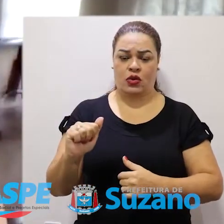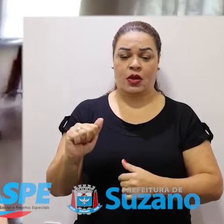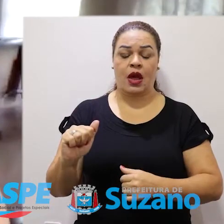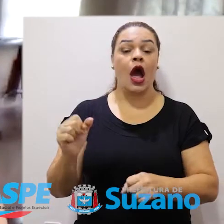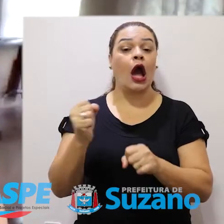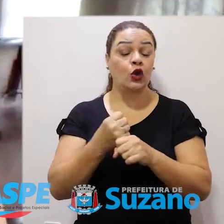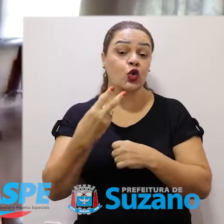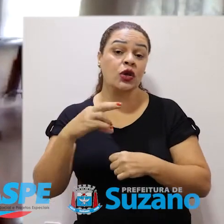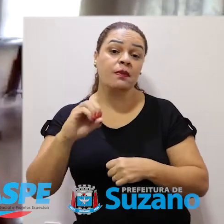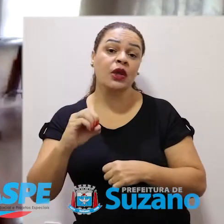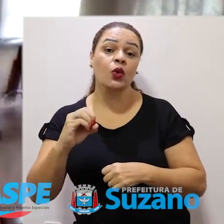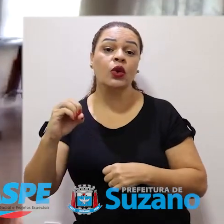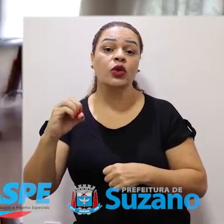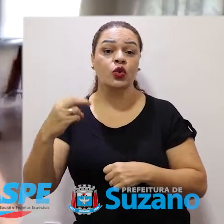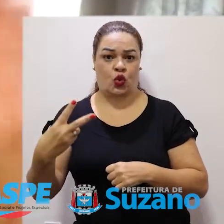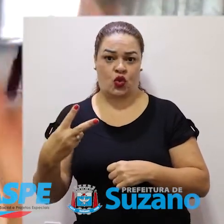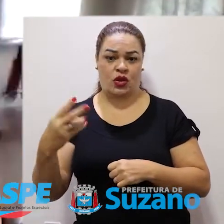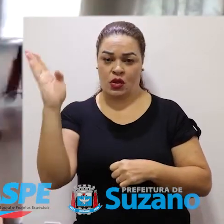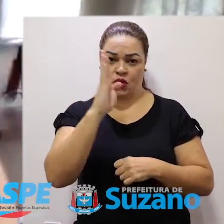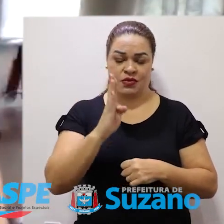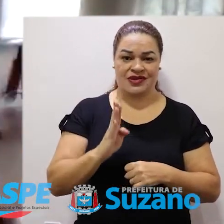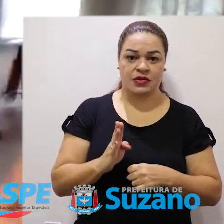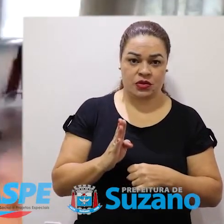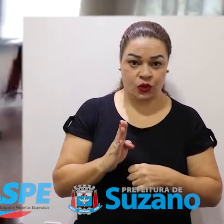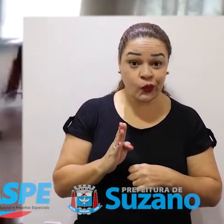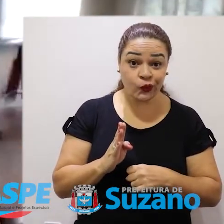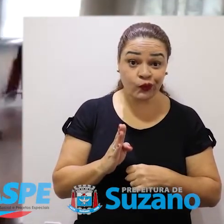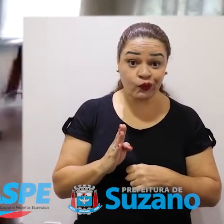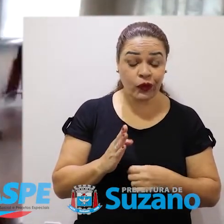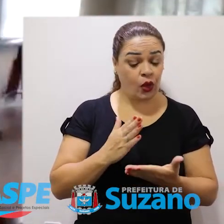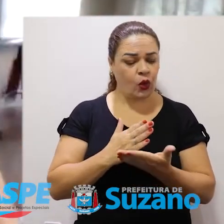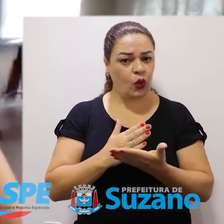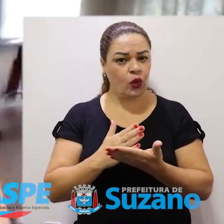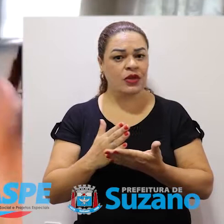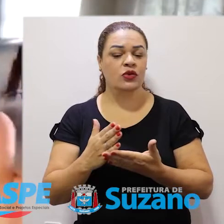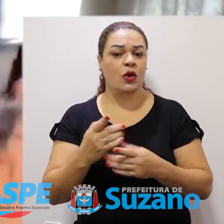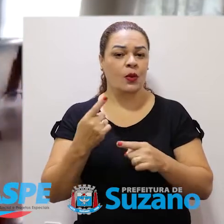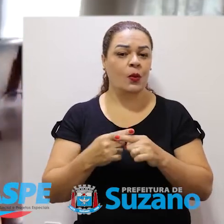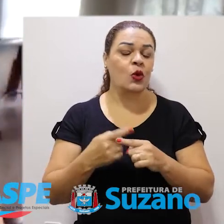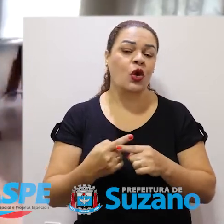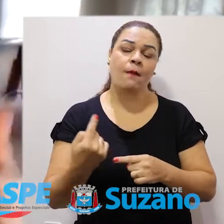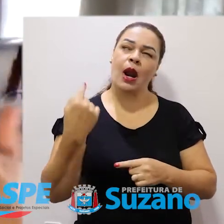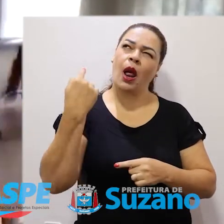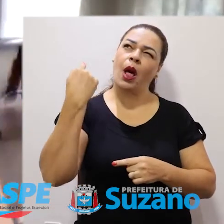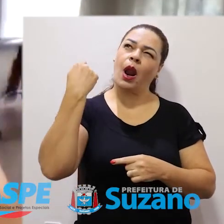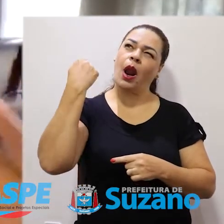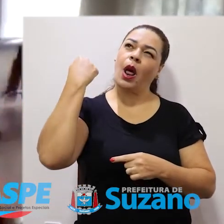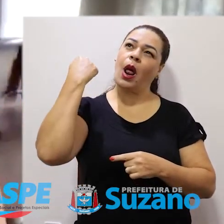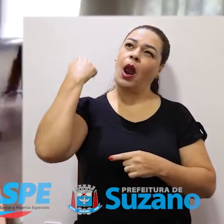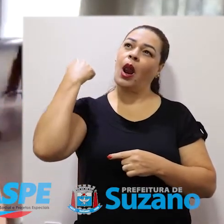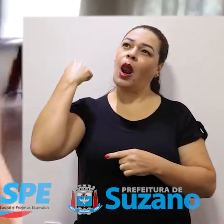Brasil, extremamente tardio, né? Porque os surdos não nasceram em 2002, a partir de 2002. A gente tem surdo no Brasil desde que o